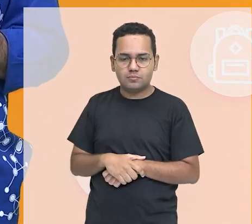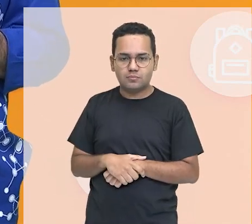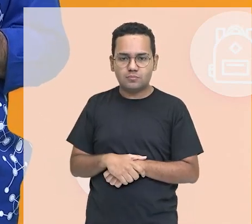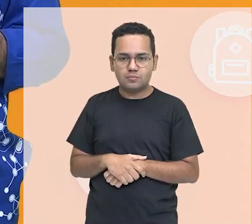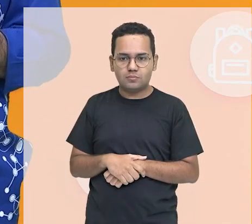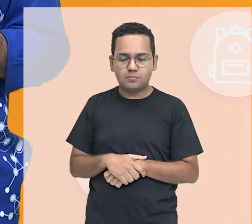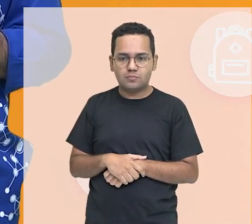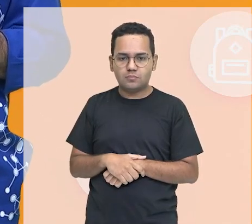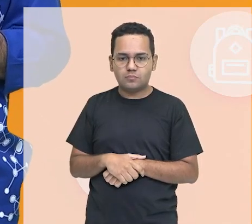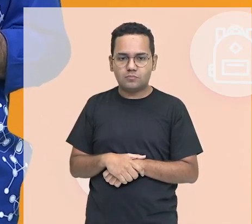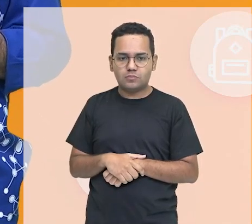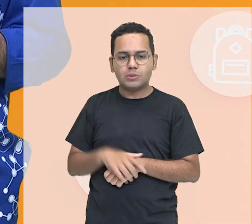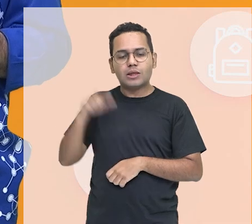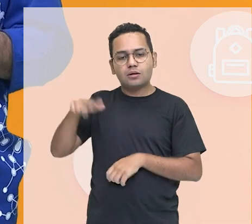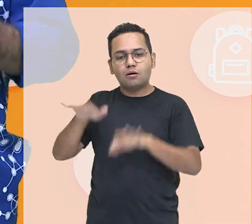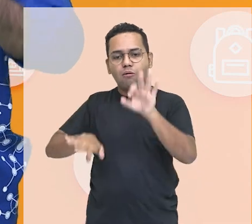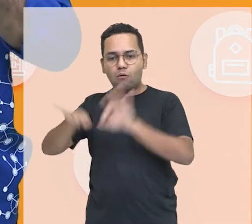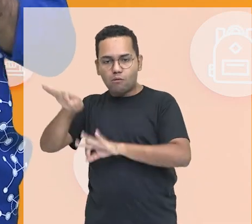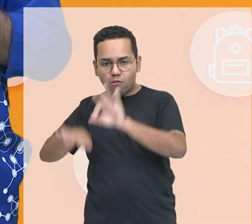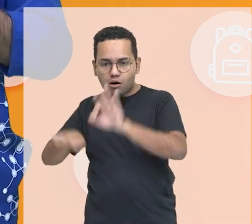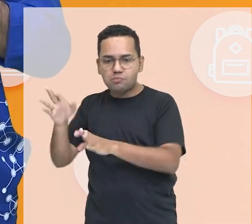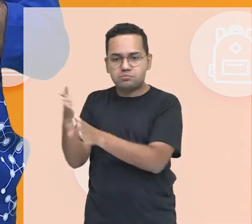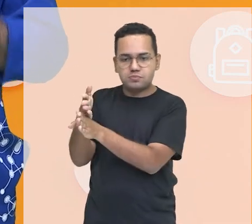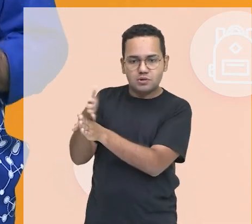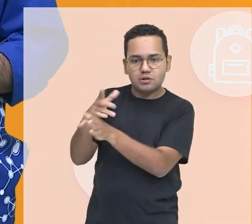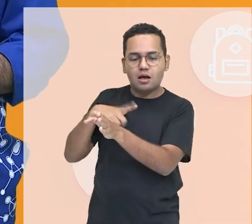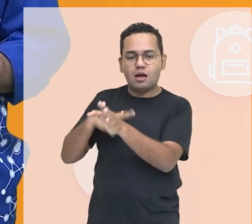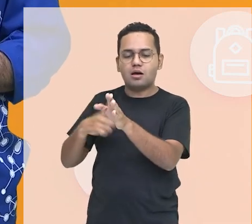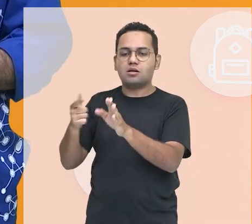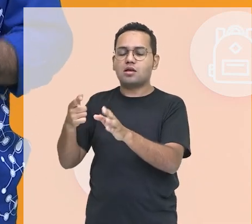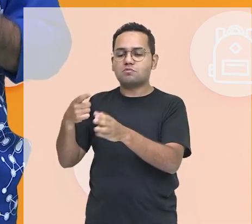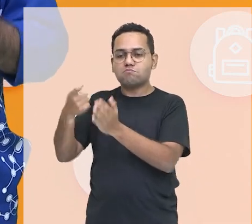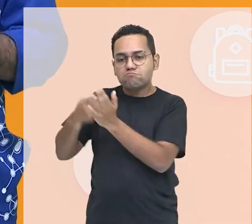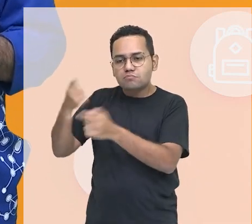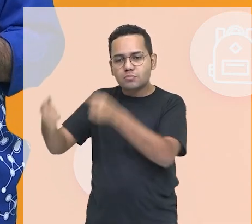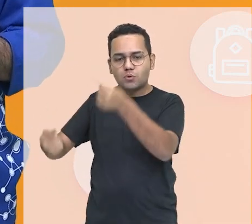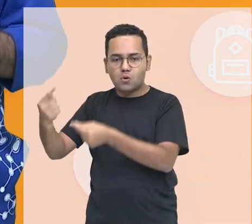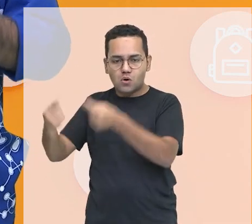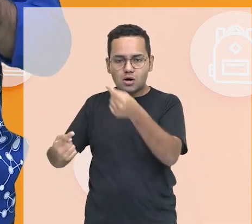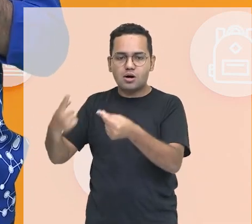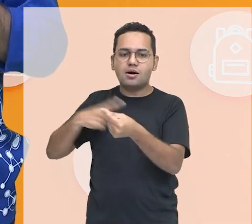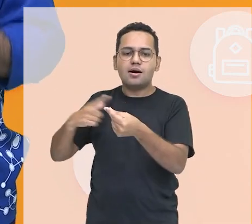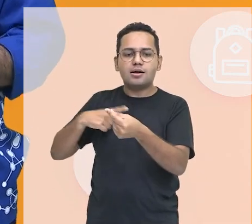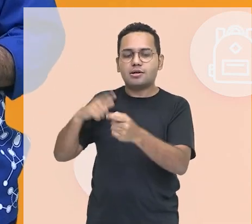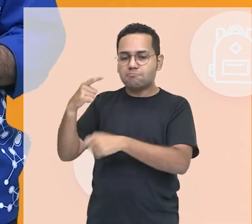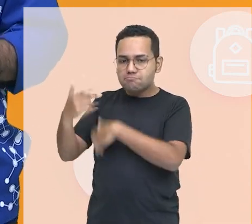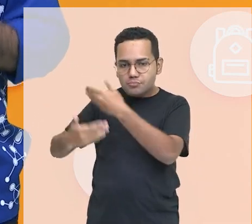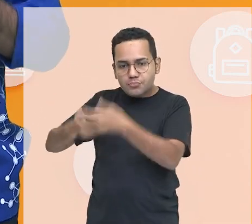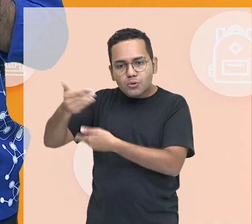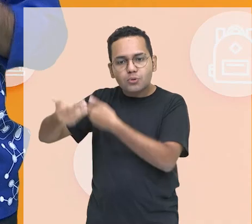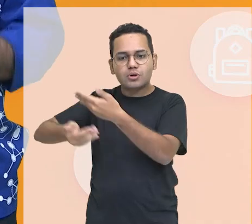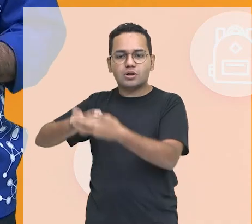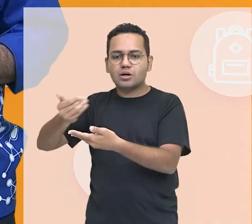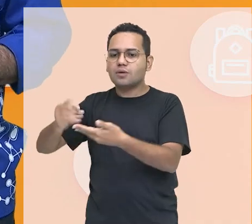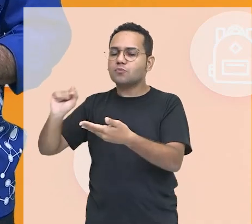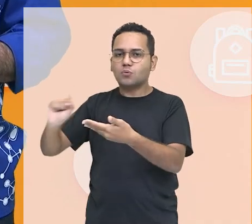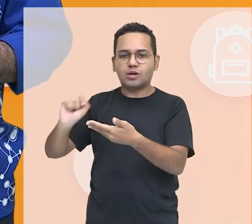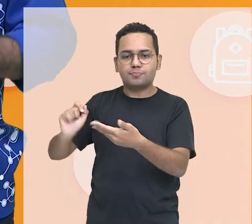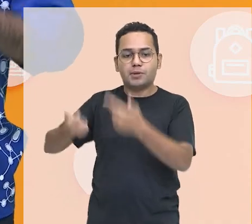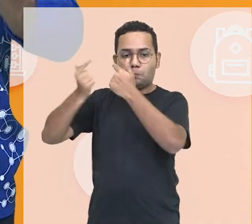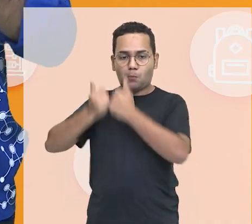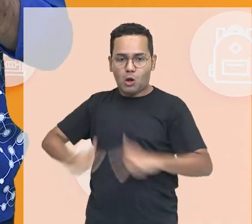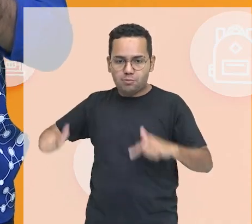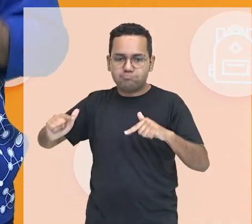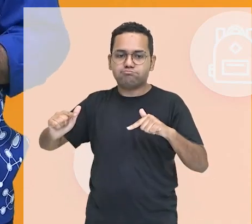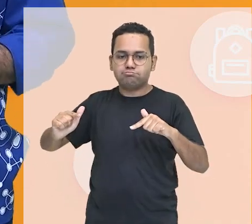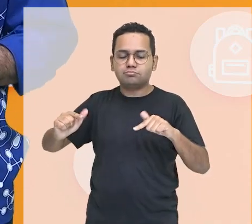princípio da territorialidade, da obrigação política e sobre a progressiva aquisição